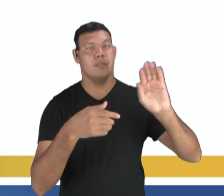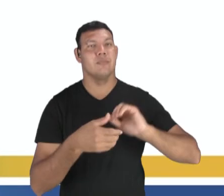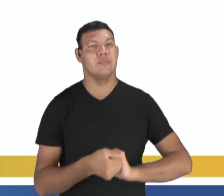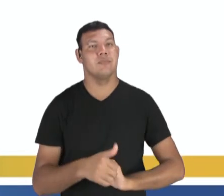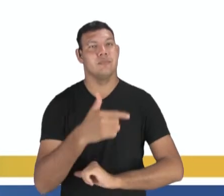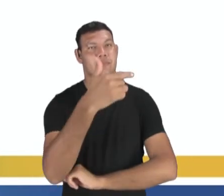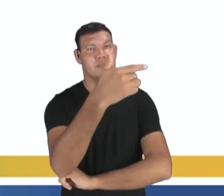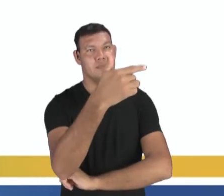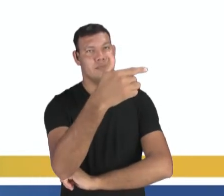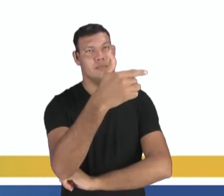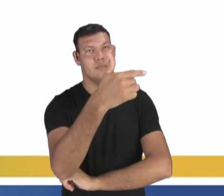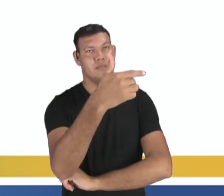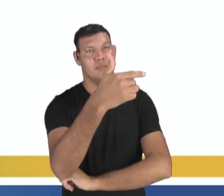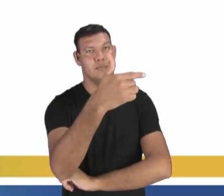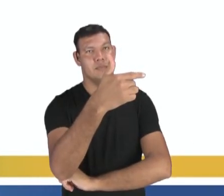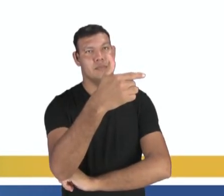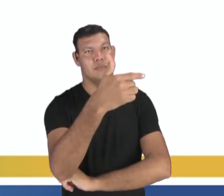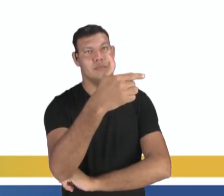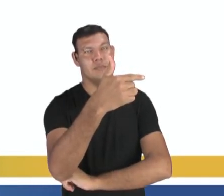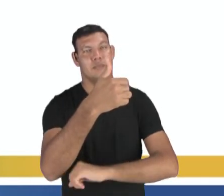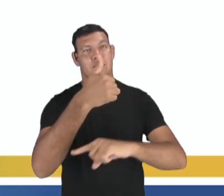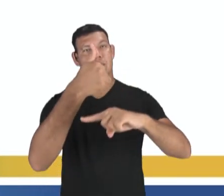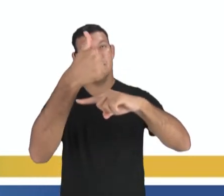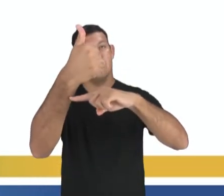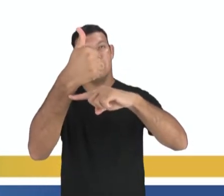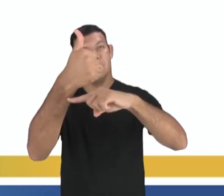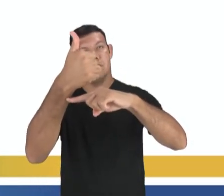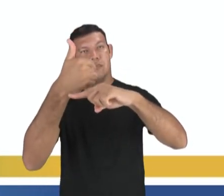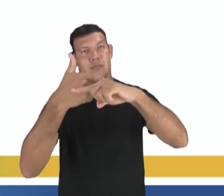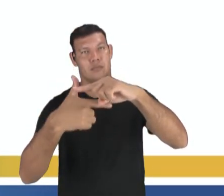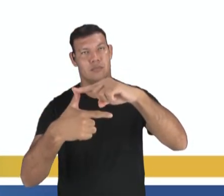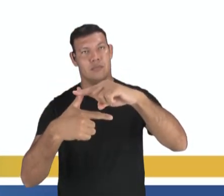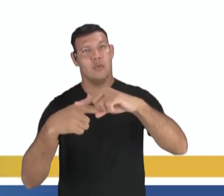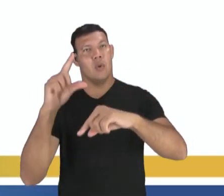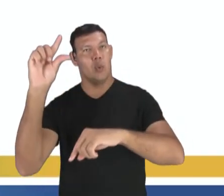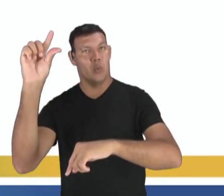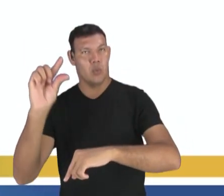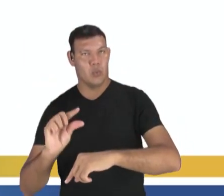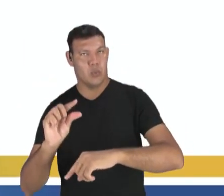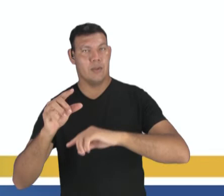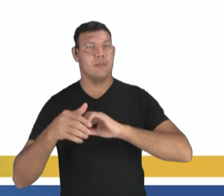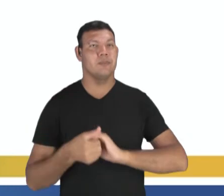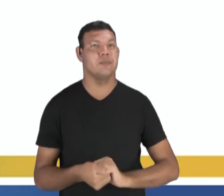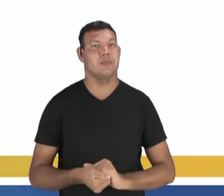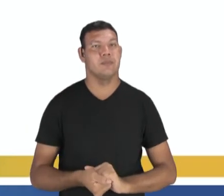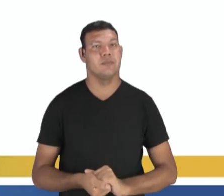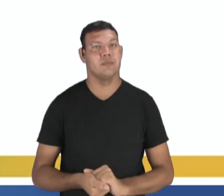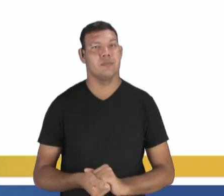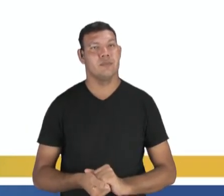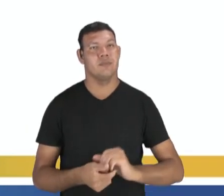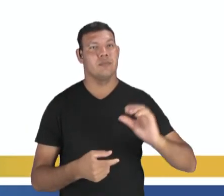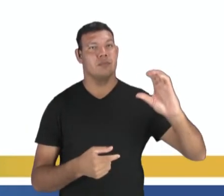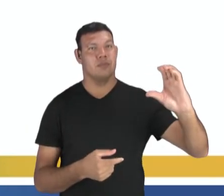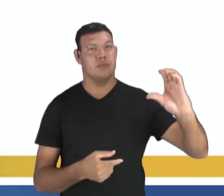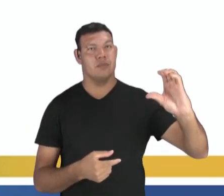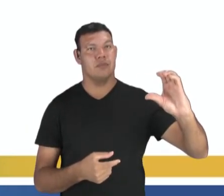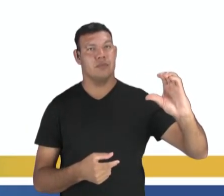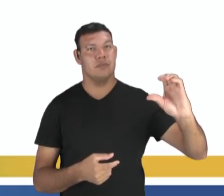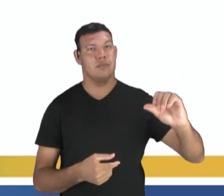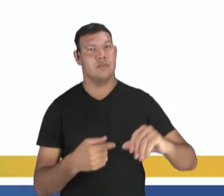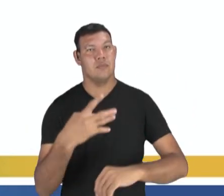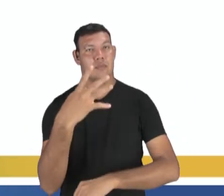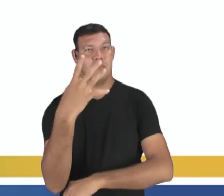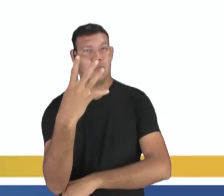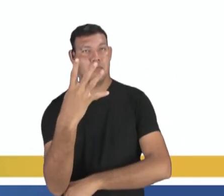e-mail Léo mal e-mail enorme e meio ruim um e meio vezes menor 2,5 vezes